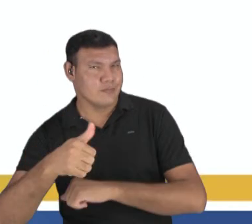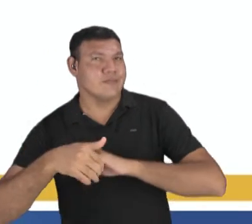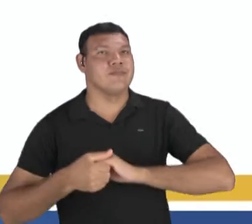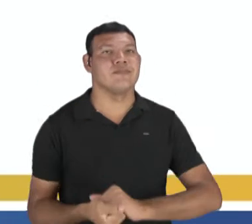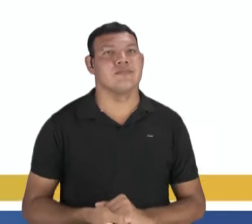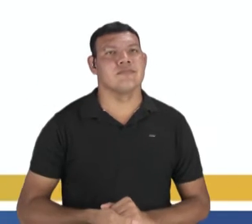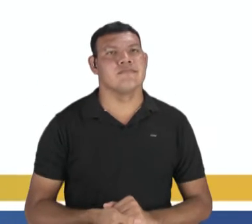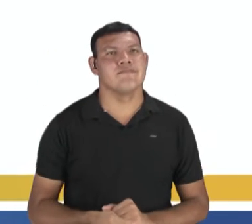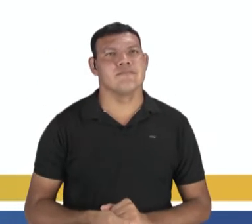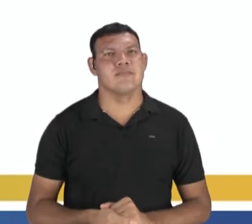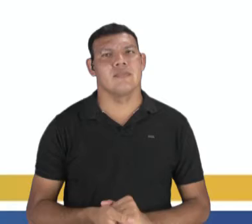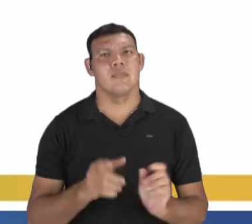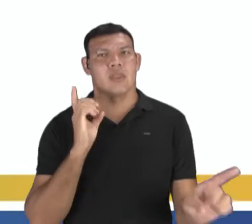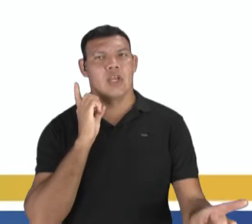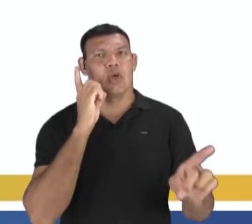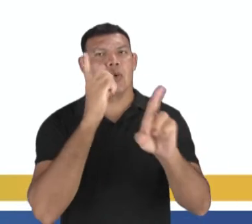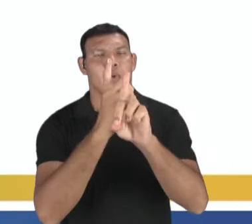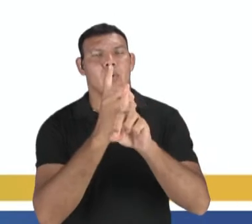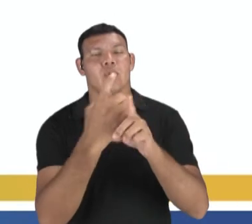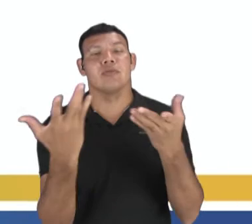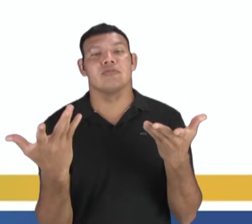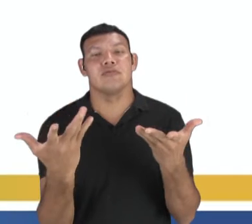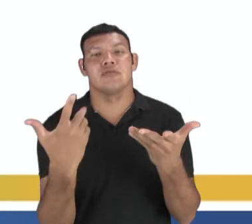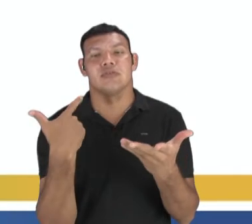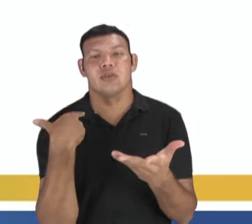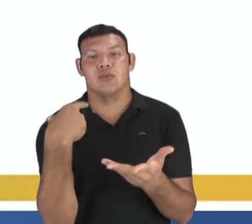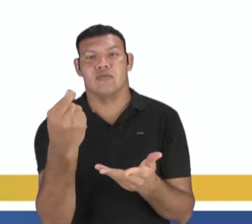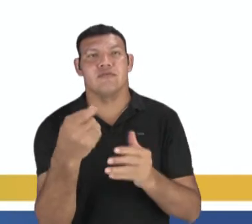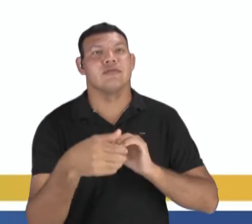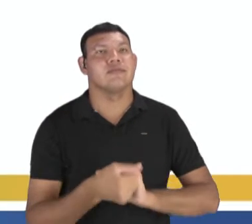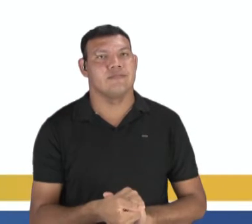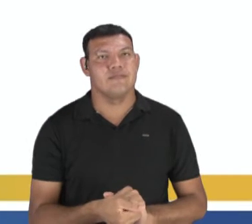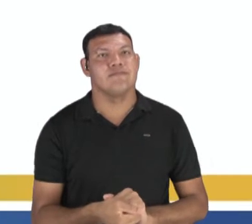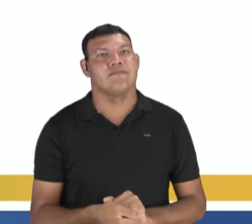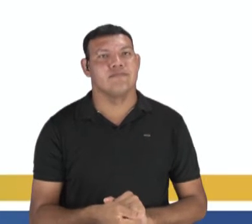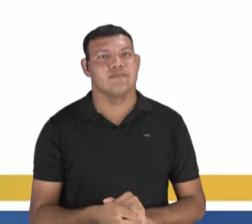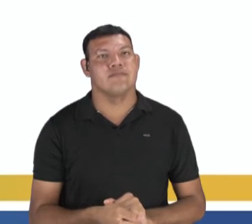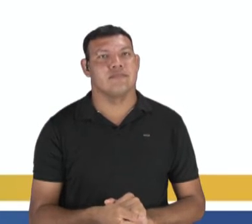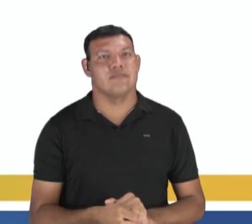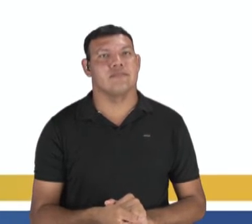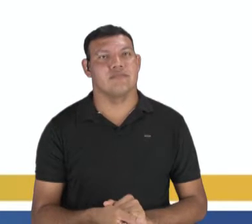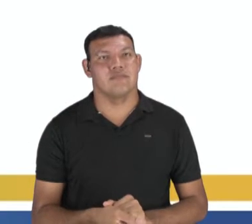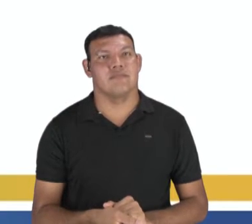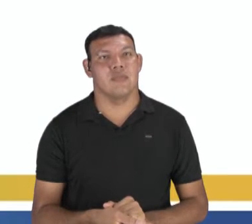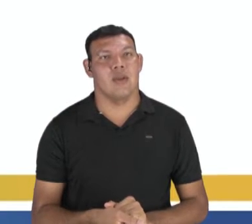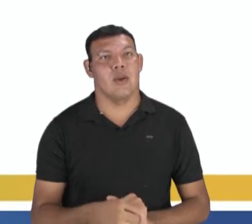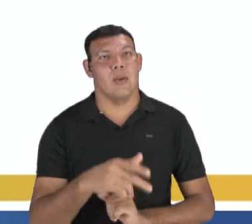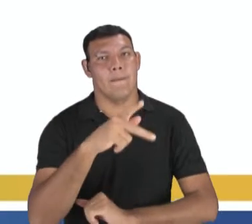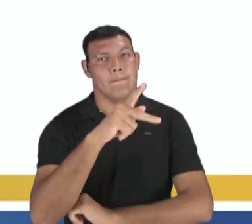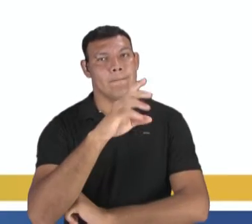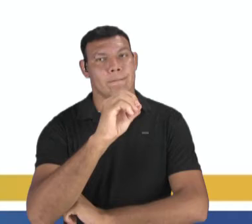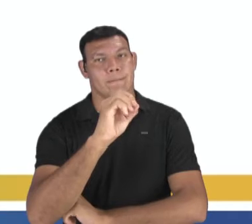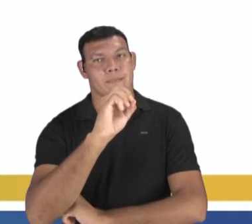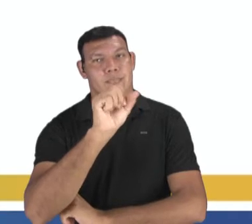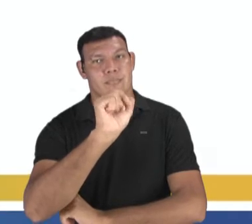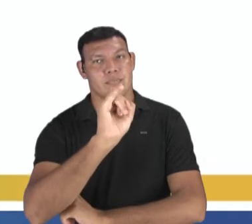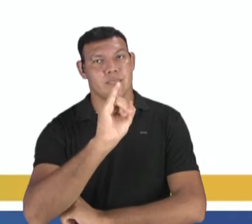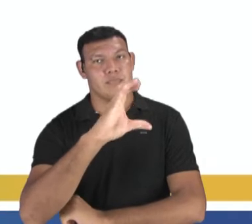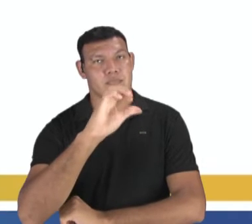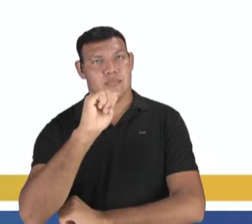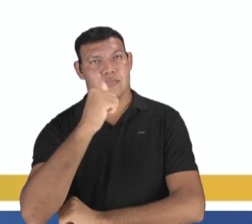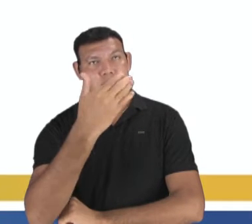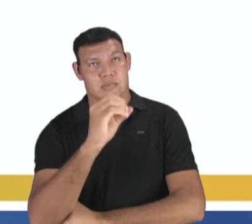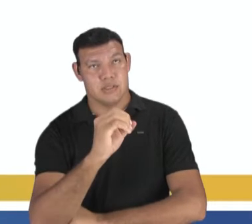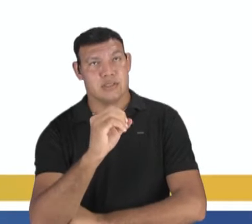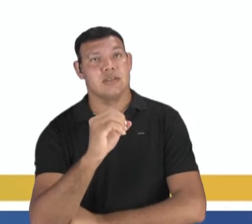na tabelinha, como é que eu determino a velocidade? Posição dividido pelo tempo. Veja que essa posição está